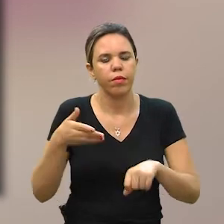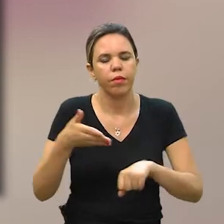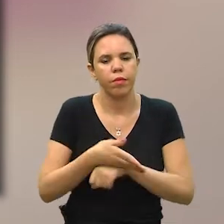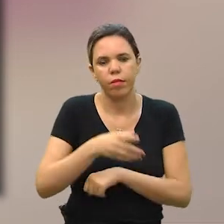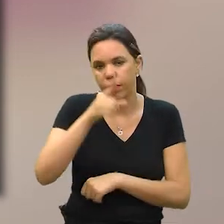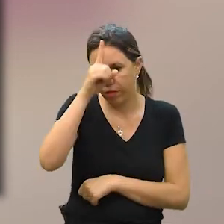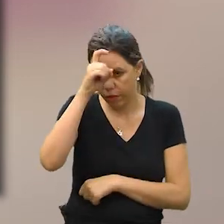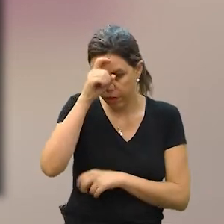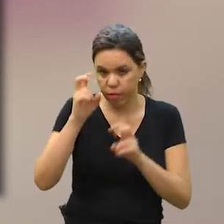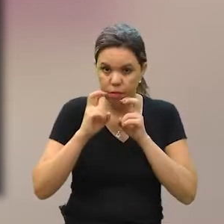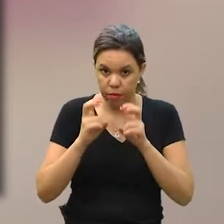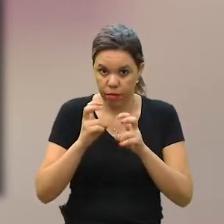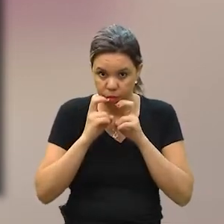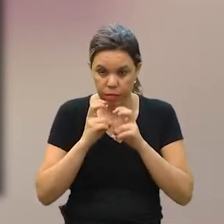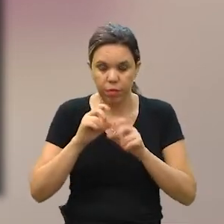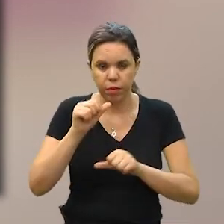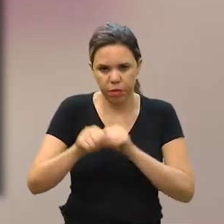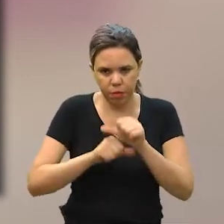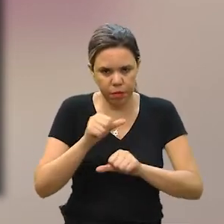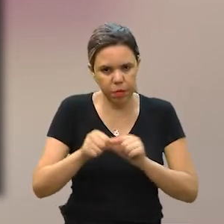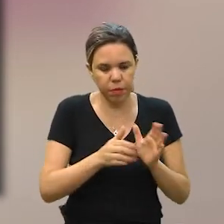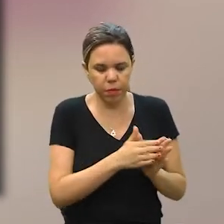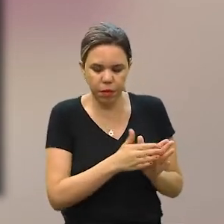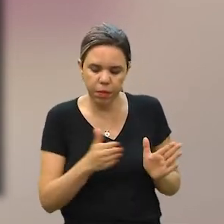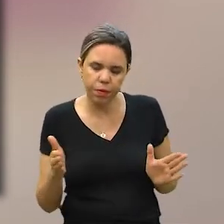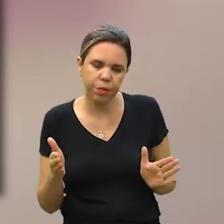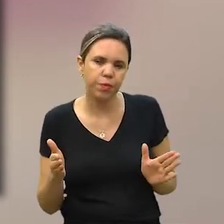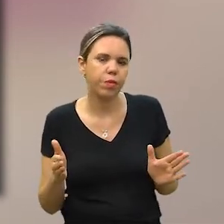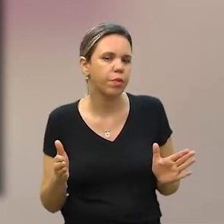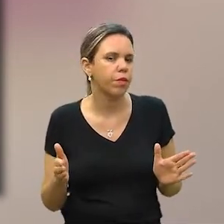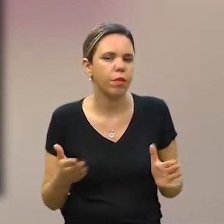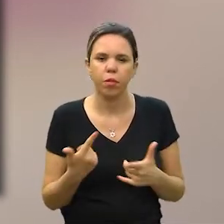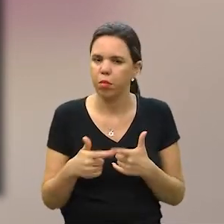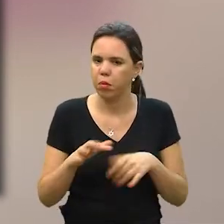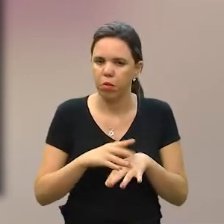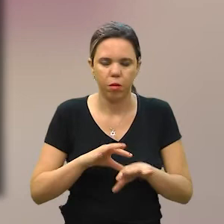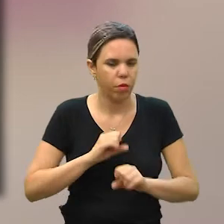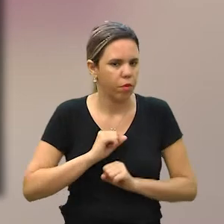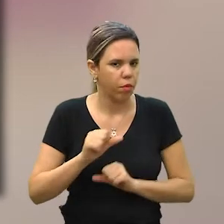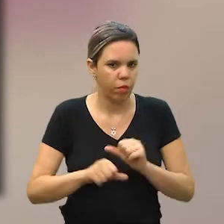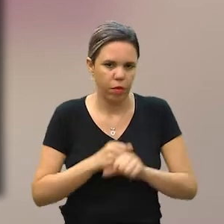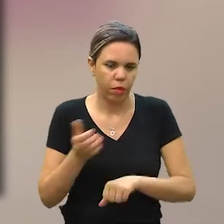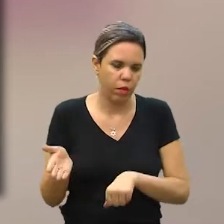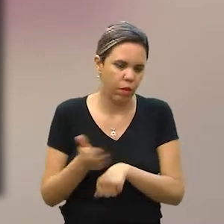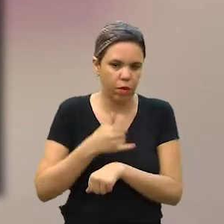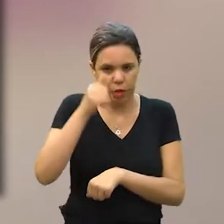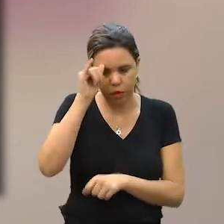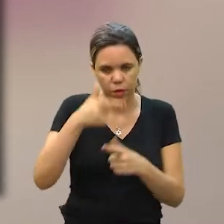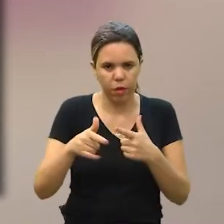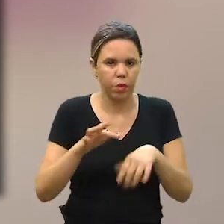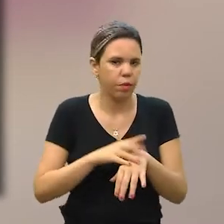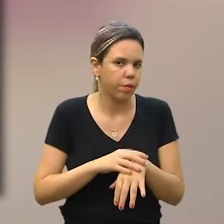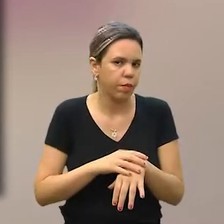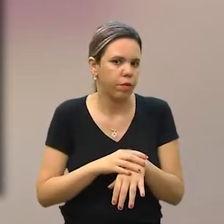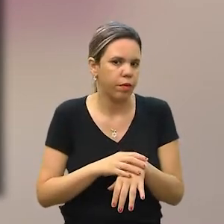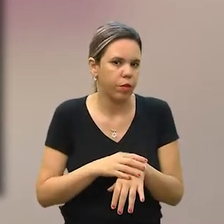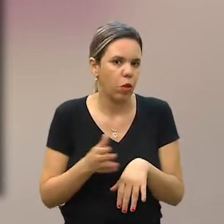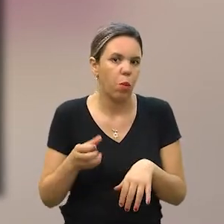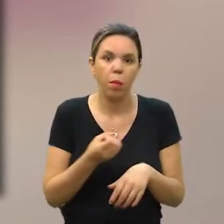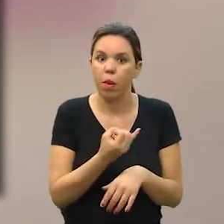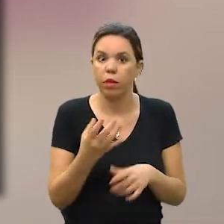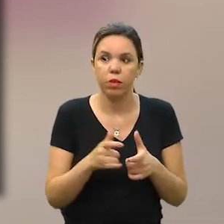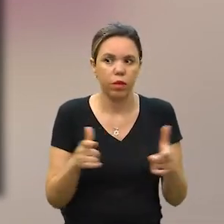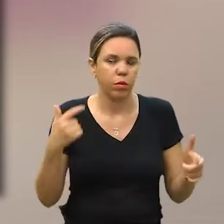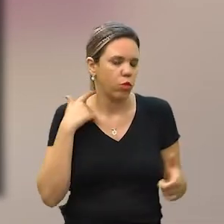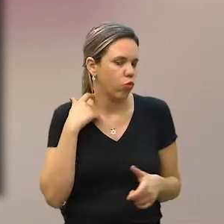vai ao pronto-socorro, você reverte totalmente e não fica com sequela. Quanto mais tempo você ficar com a